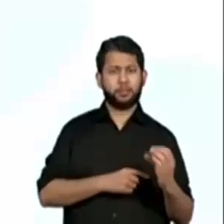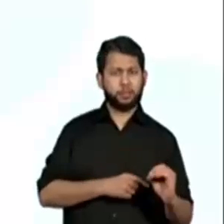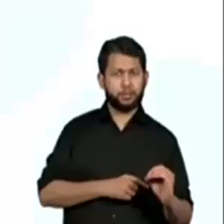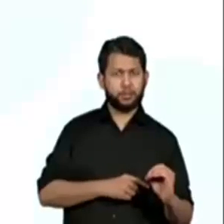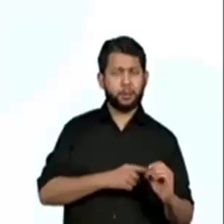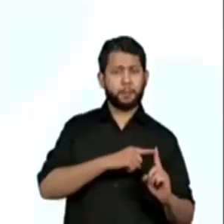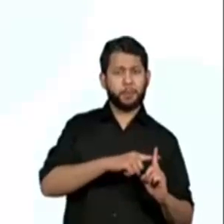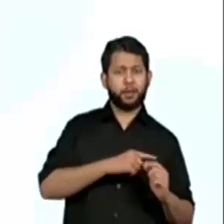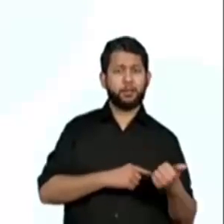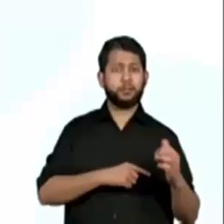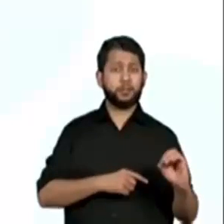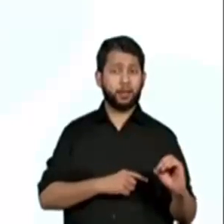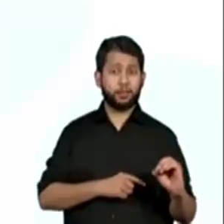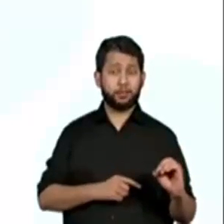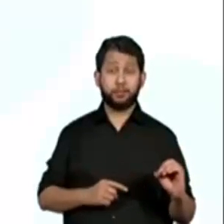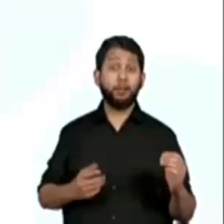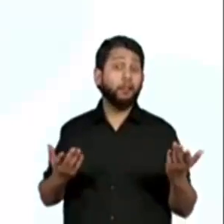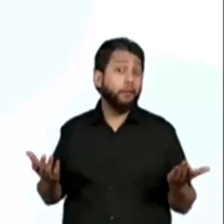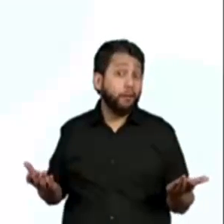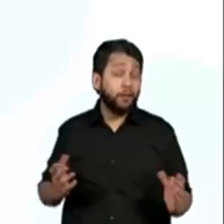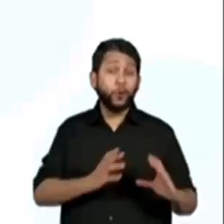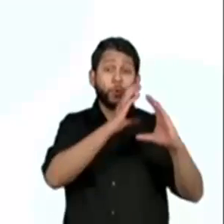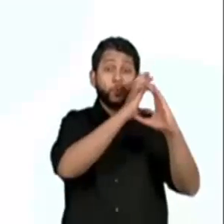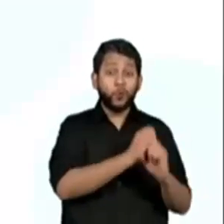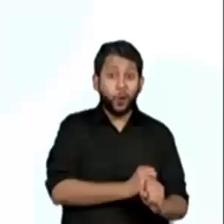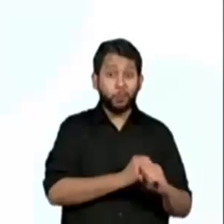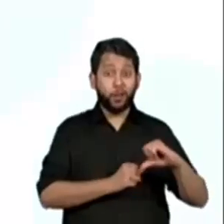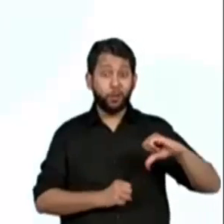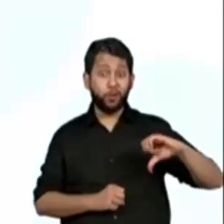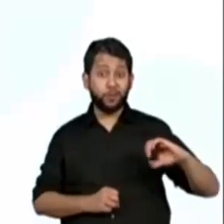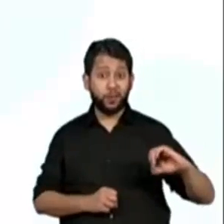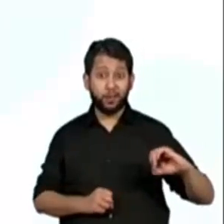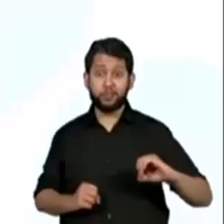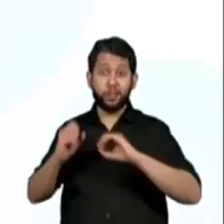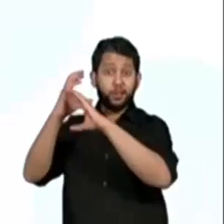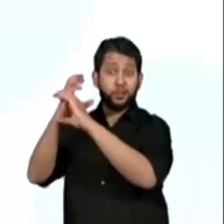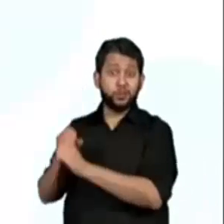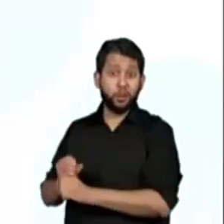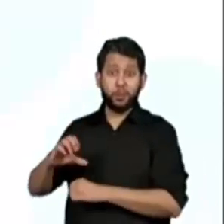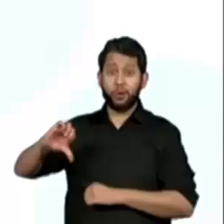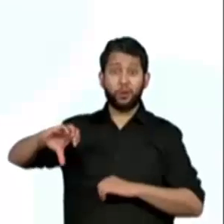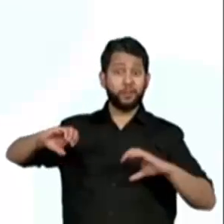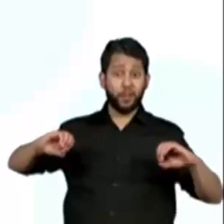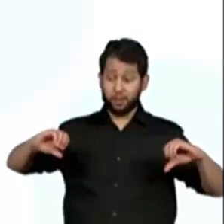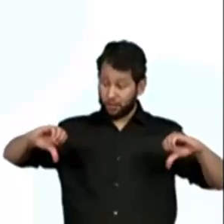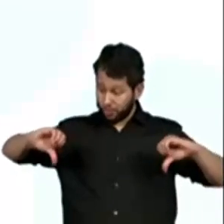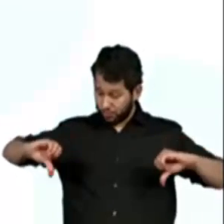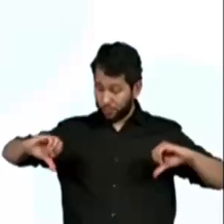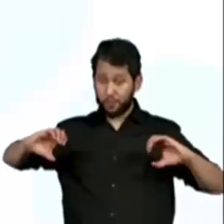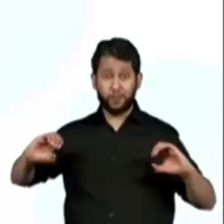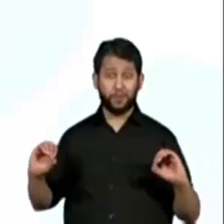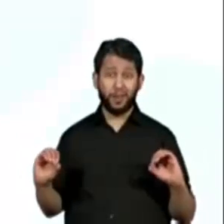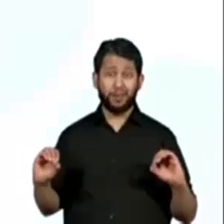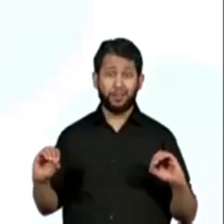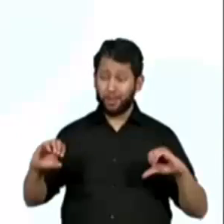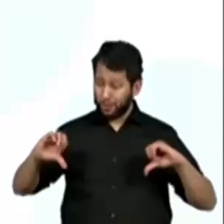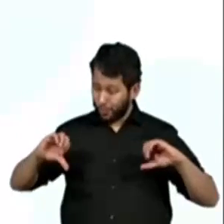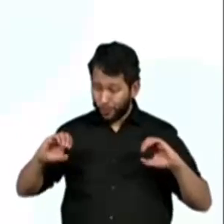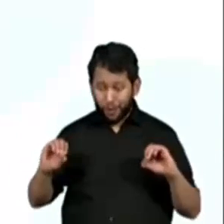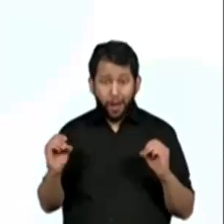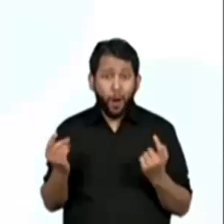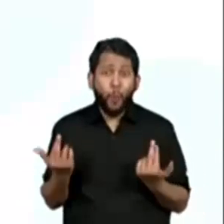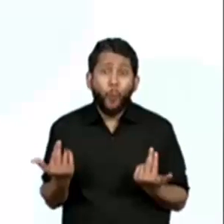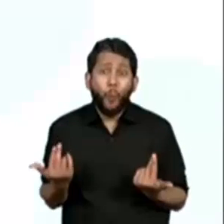mesmo resultado, pessoal. 90 nos dois. Então, sim, essas duas operações, elas